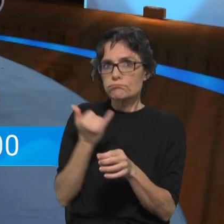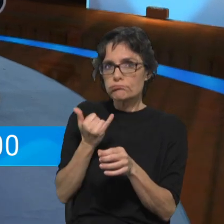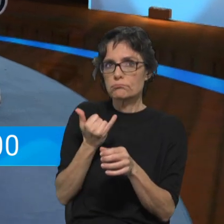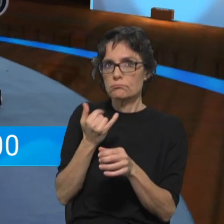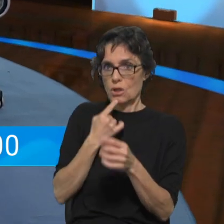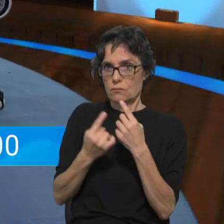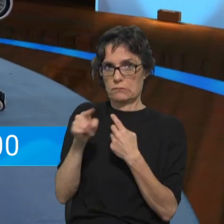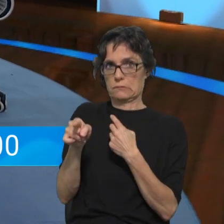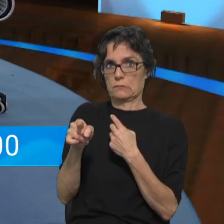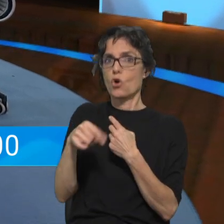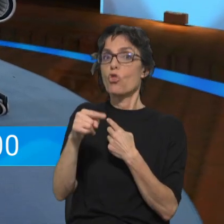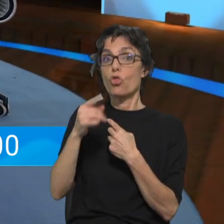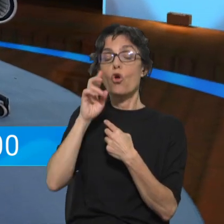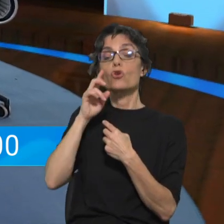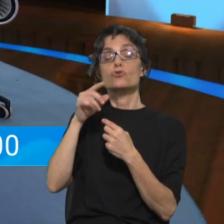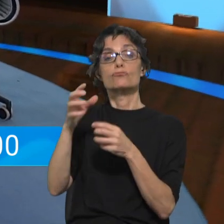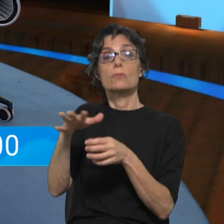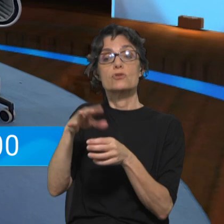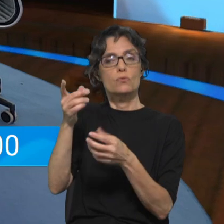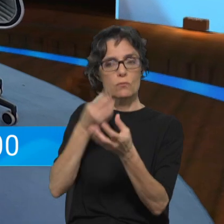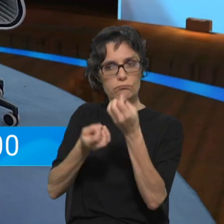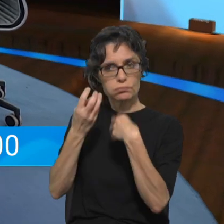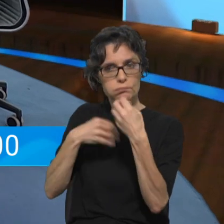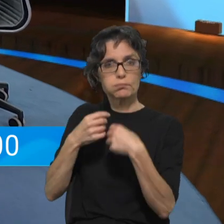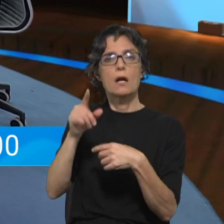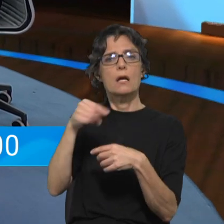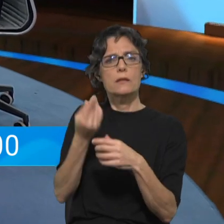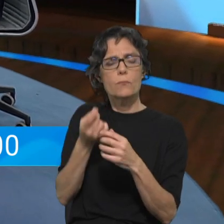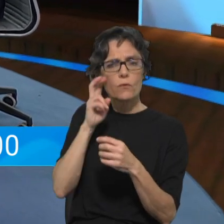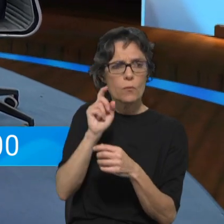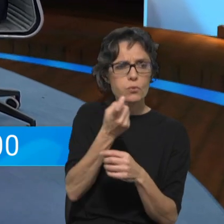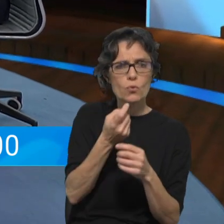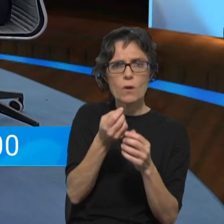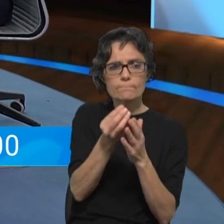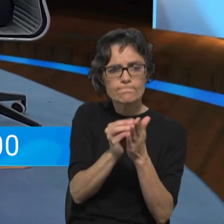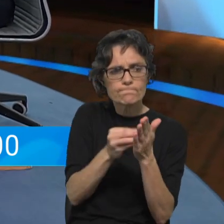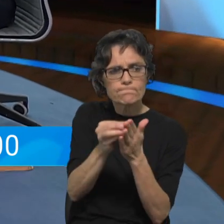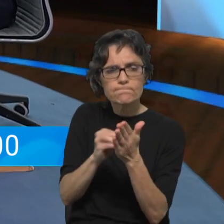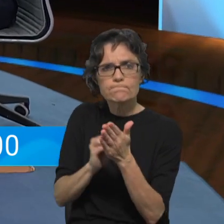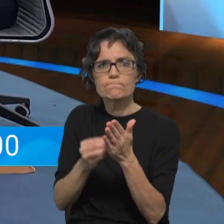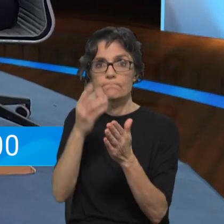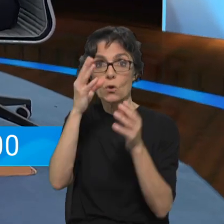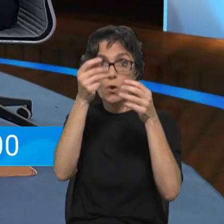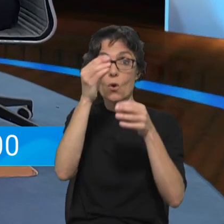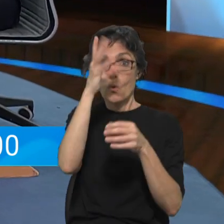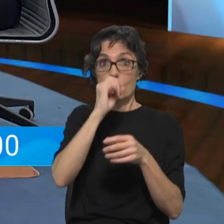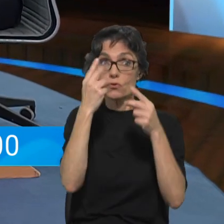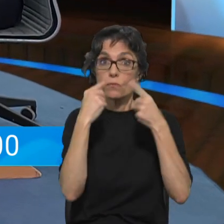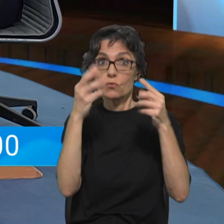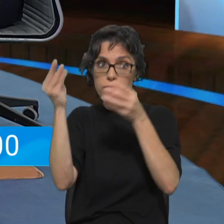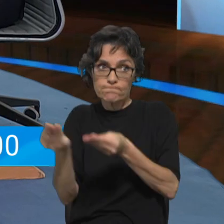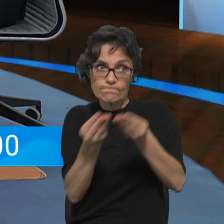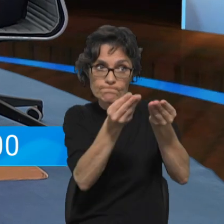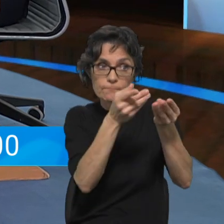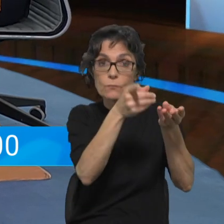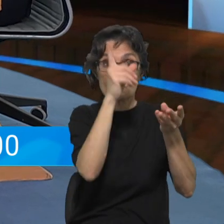Criança, nós vamos averiguar a veracidade, remetemos para o Ministério Público proceder a